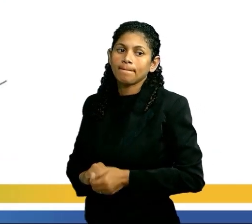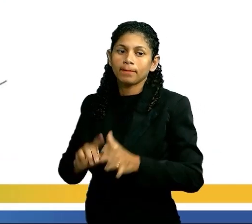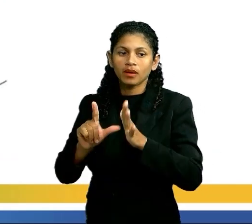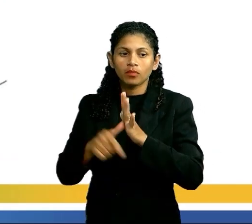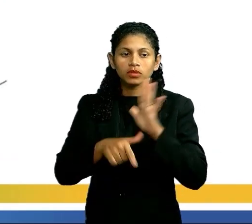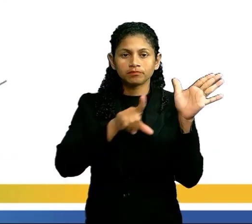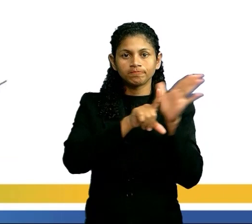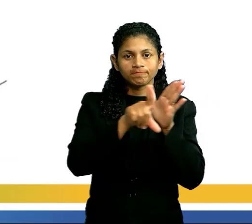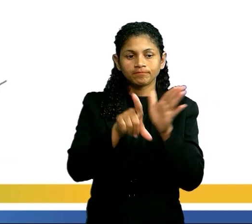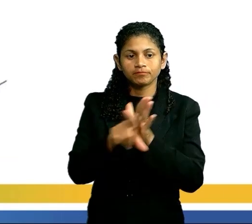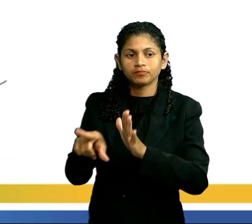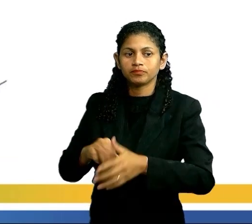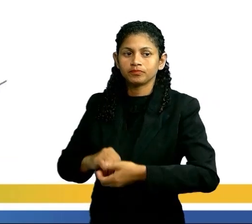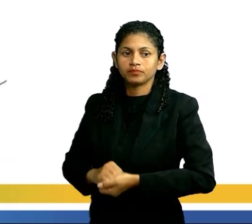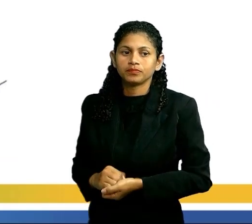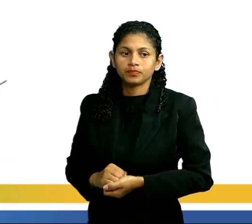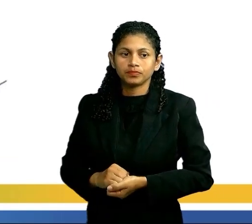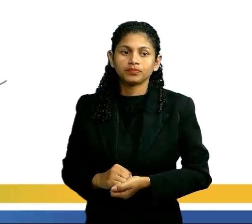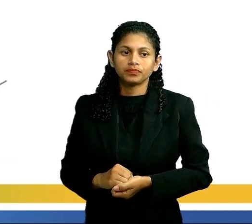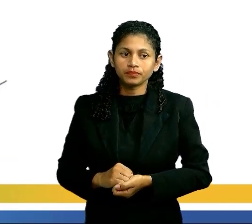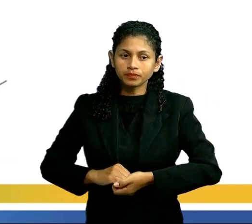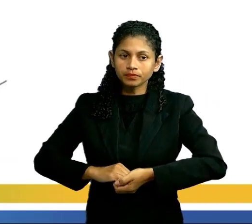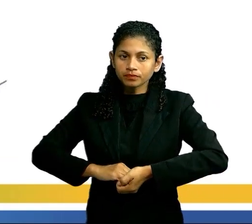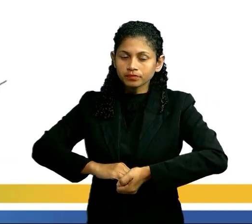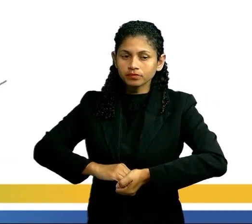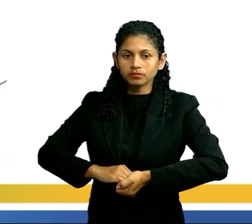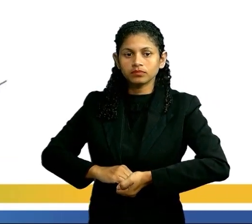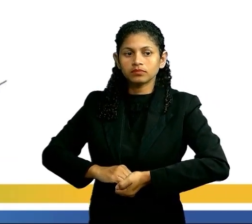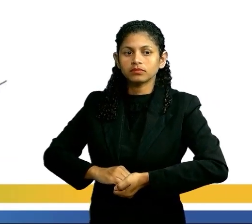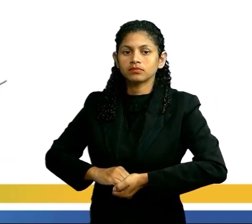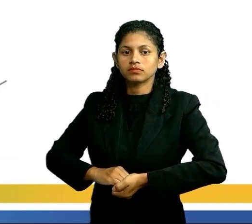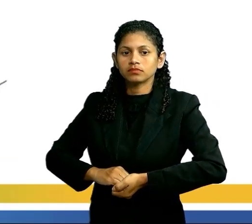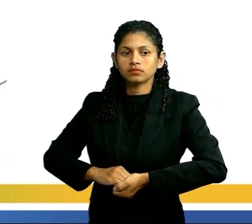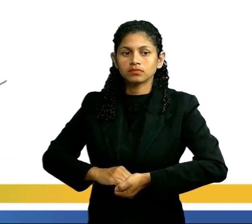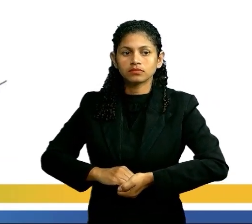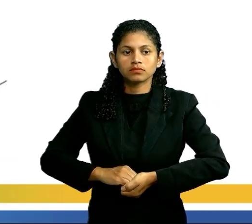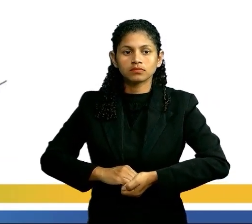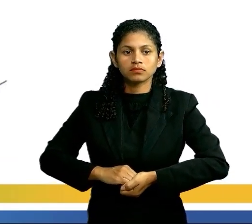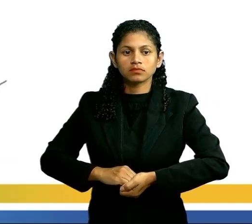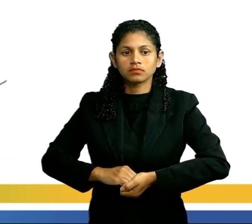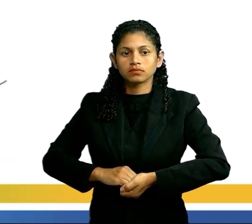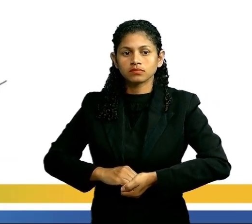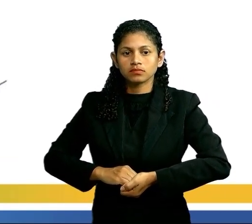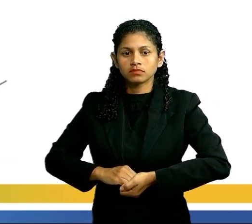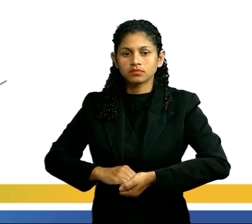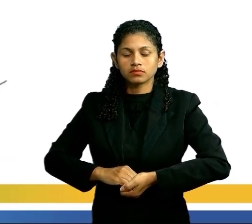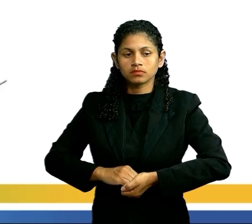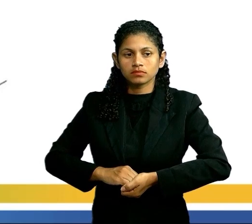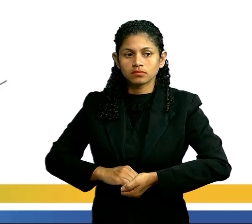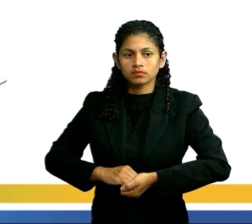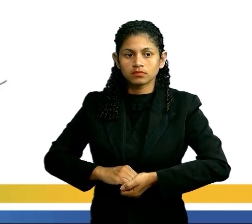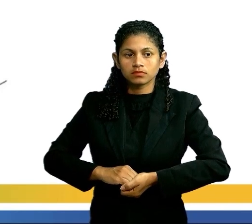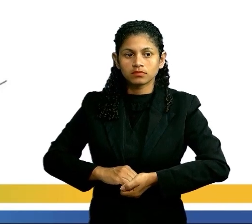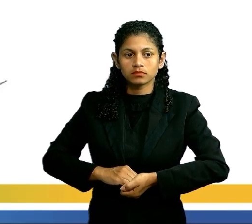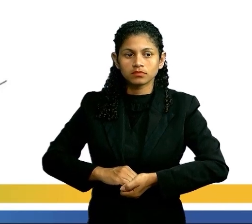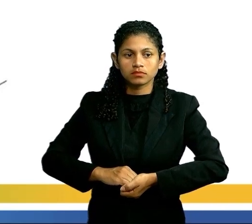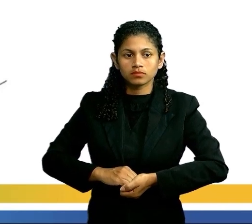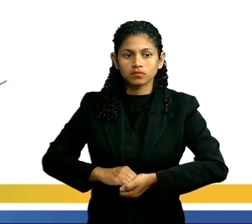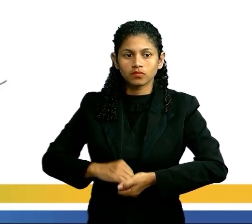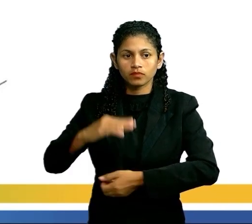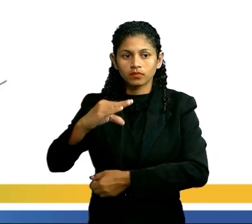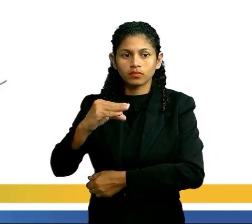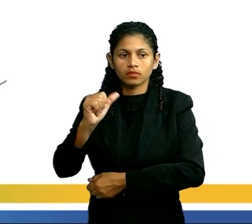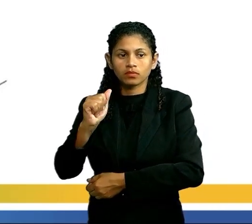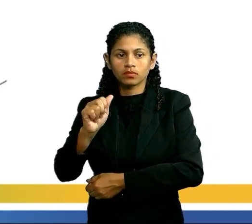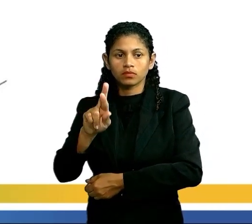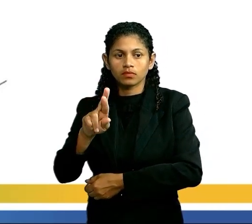Próxima questão. A prova Enem, Química, volume 2, página 155, questão número 10.